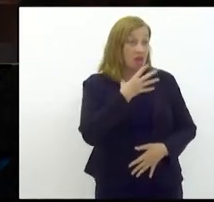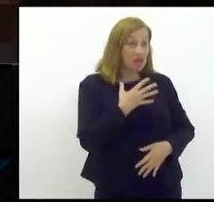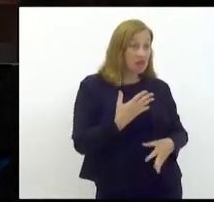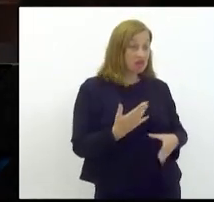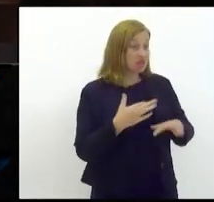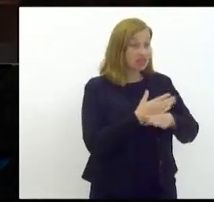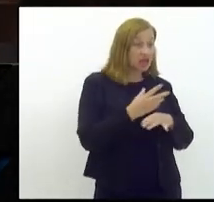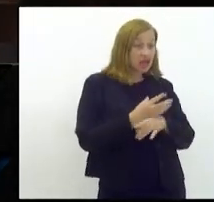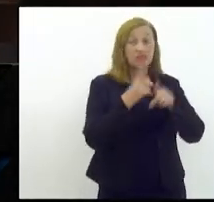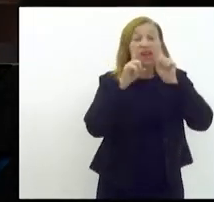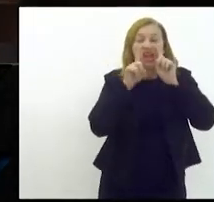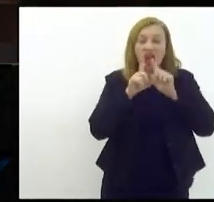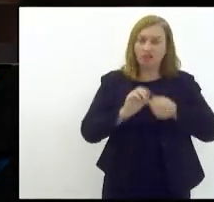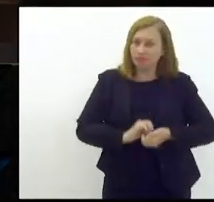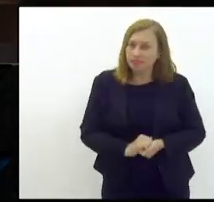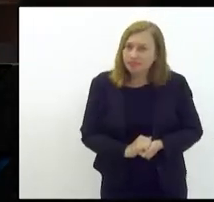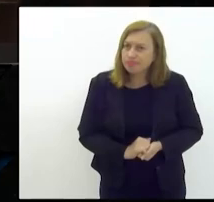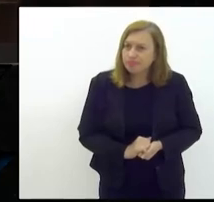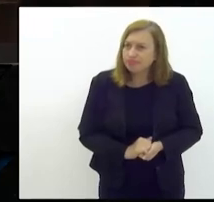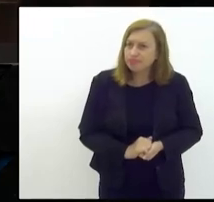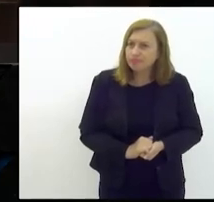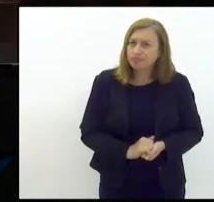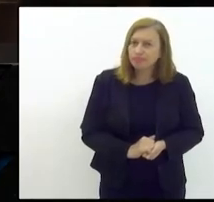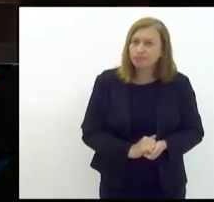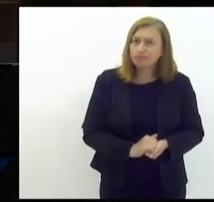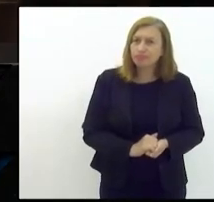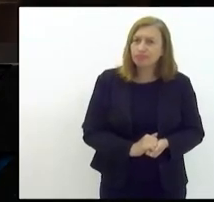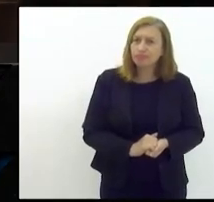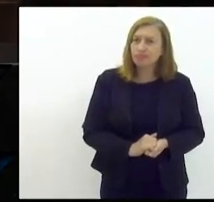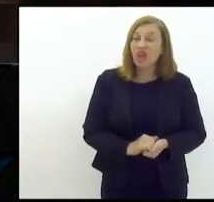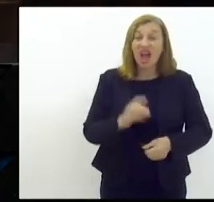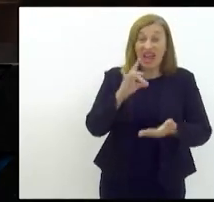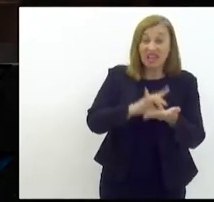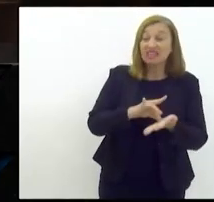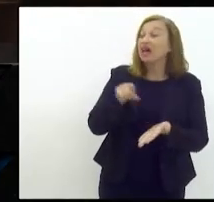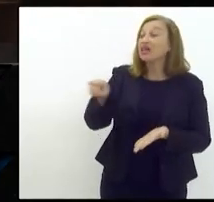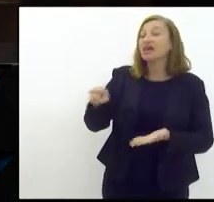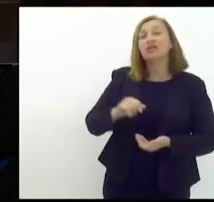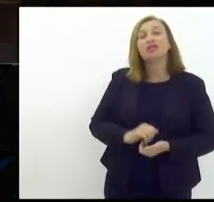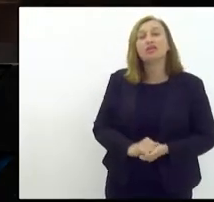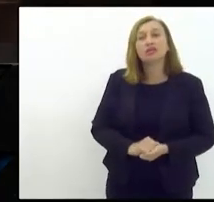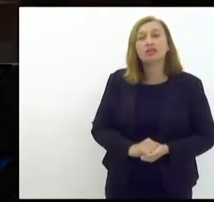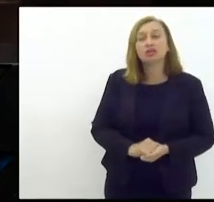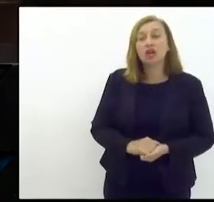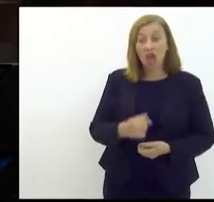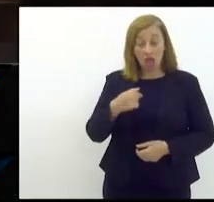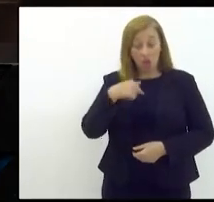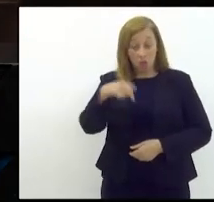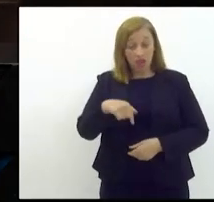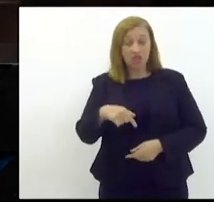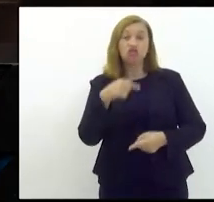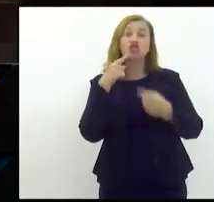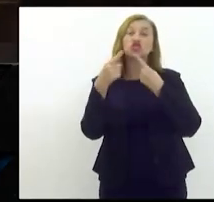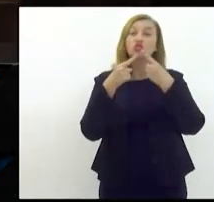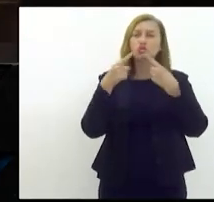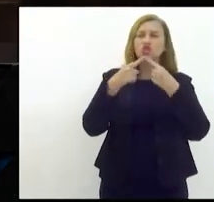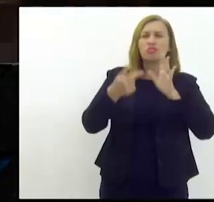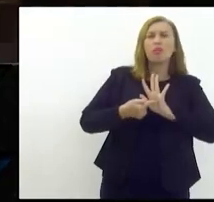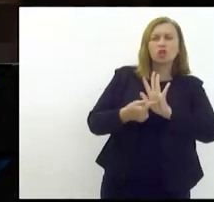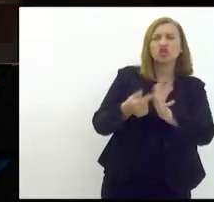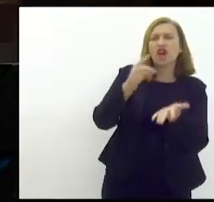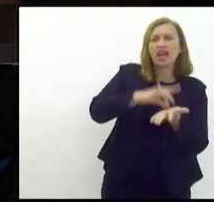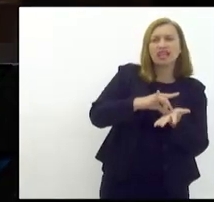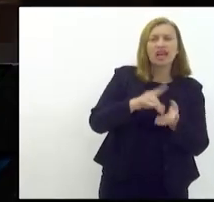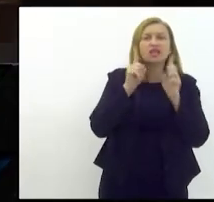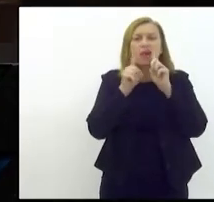da cidade de Maricá conta a realidade é essa quando eu tô aqui debatendo para mostrar a